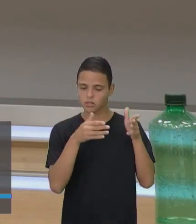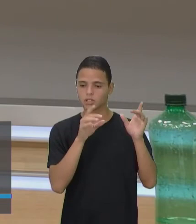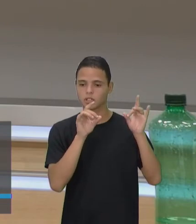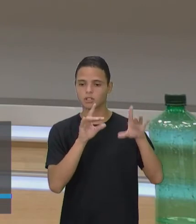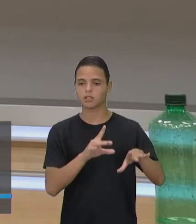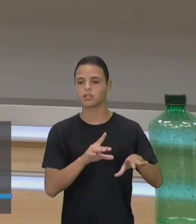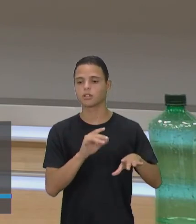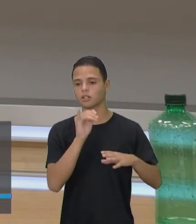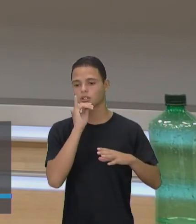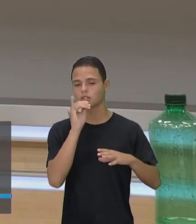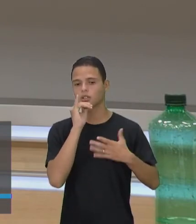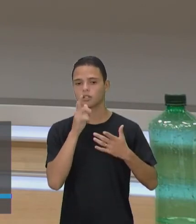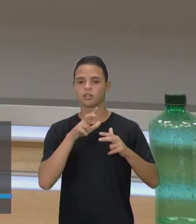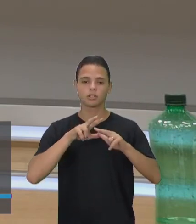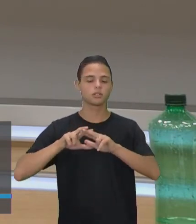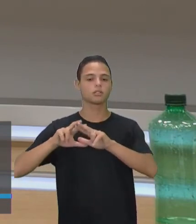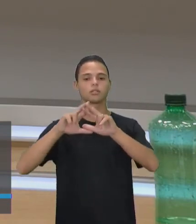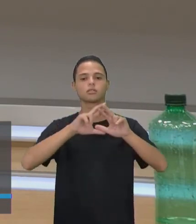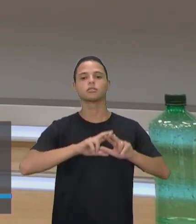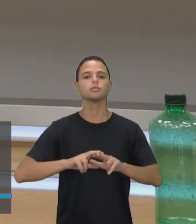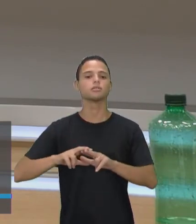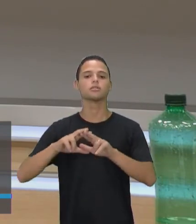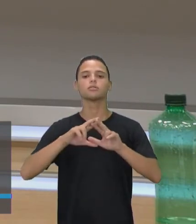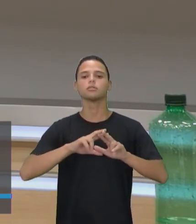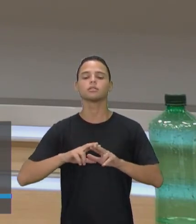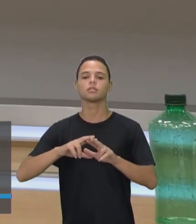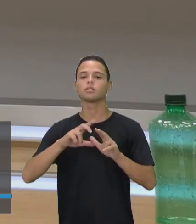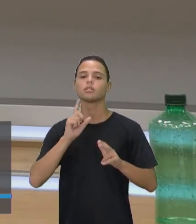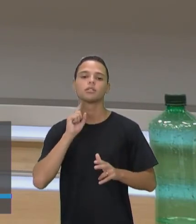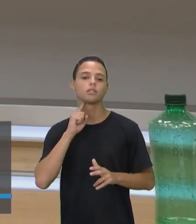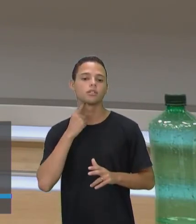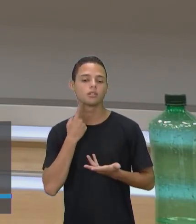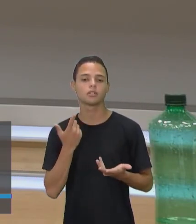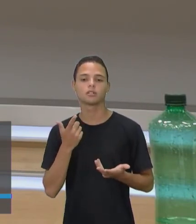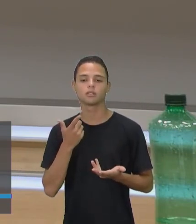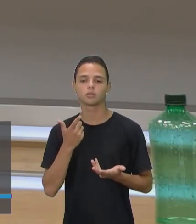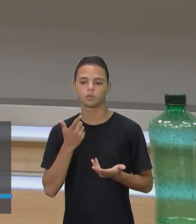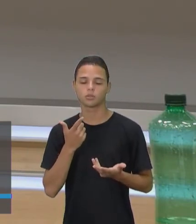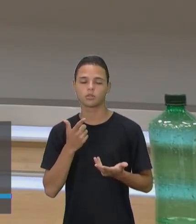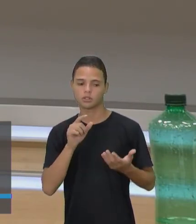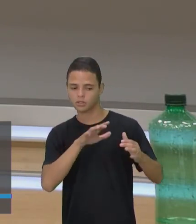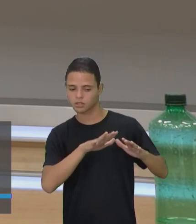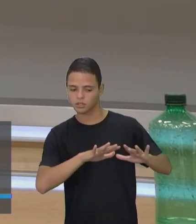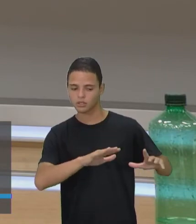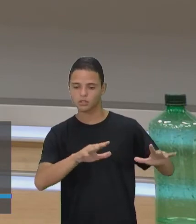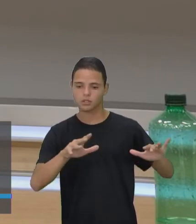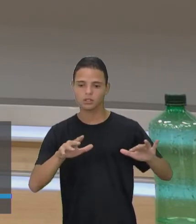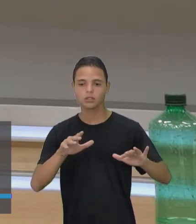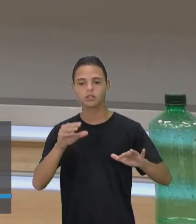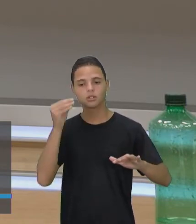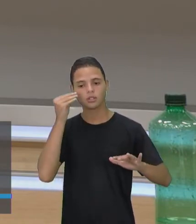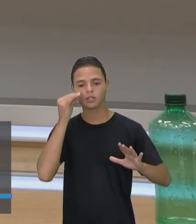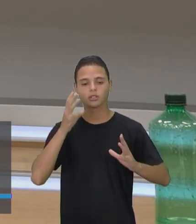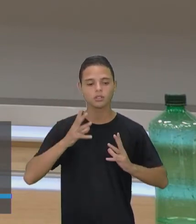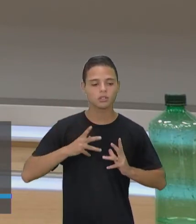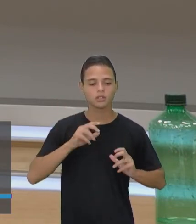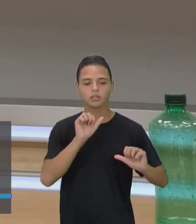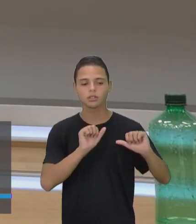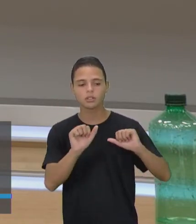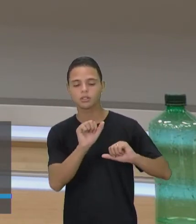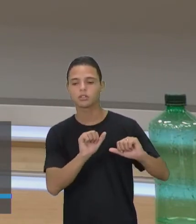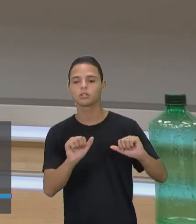no tratamento do lixo, no tratamento do esgoto, esse pensamento é exatamente para contornar